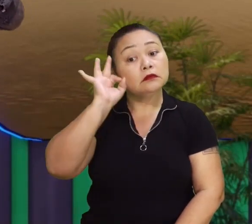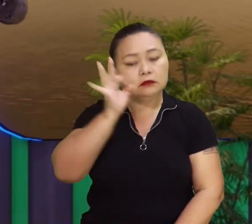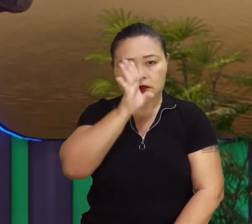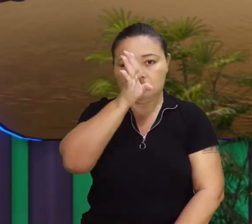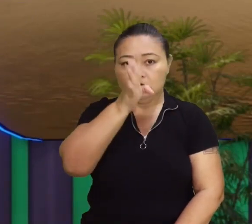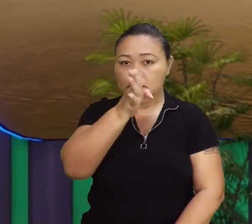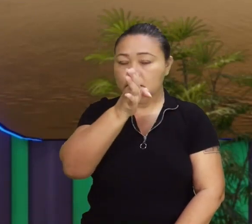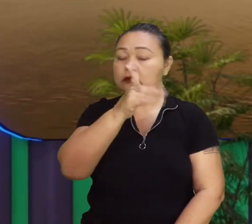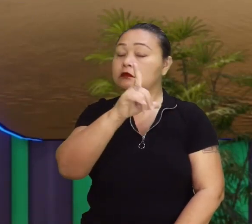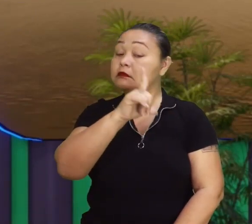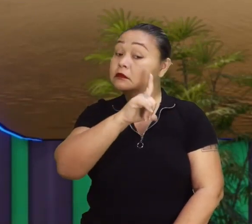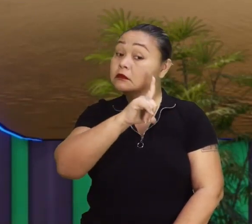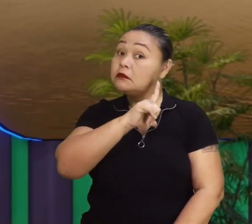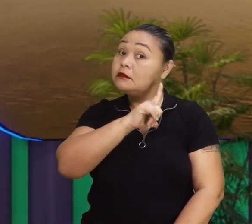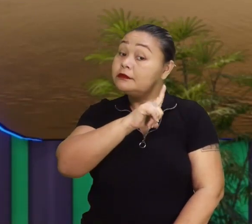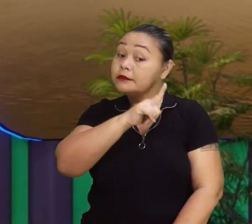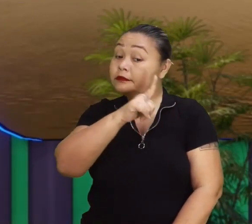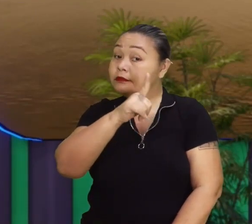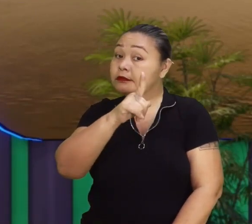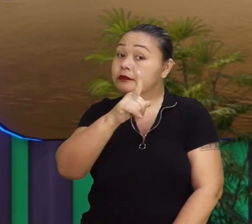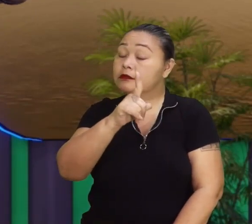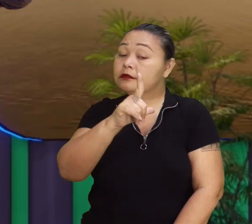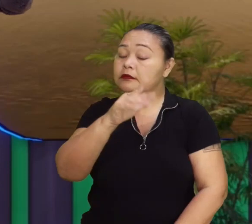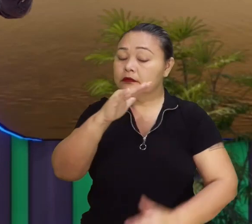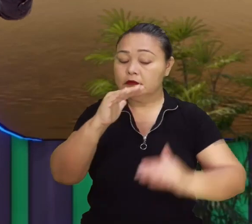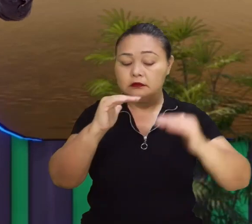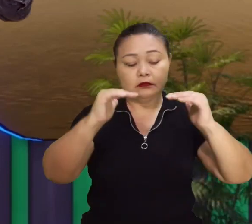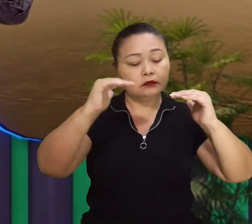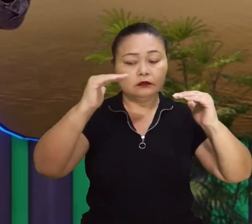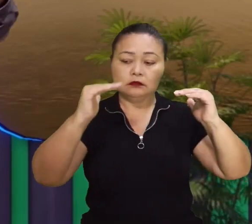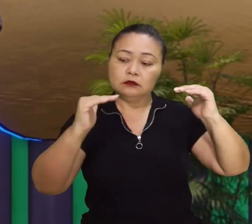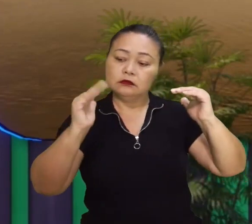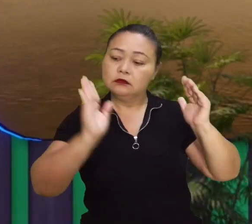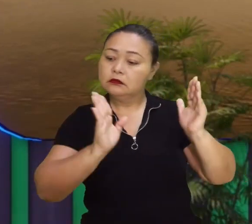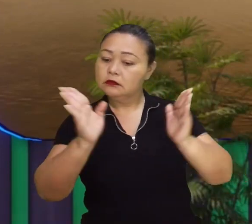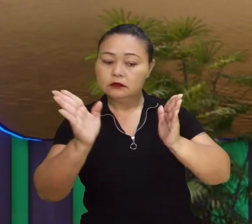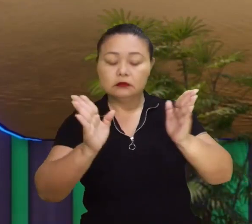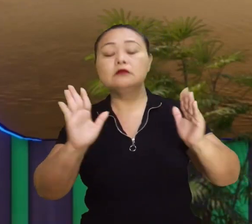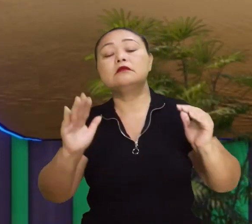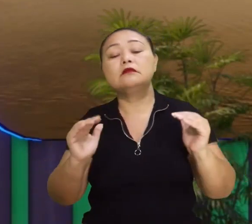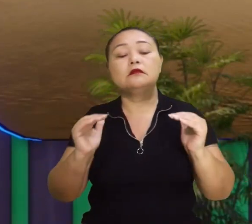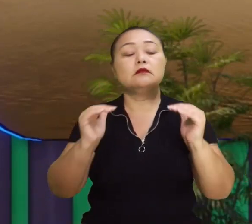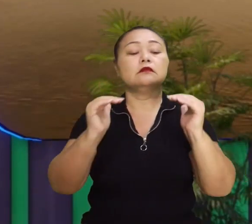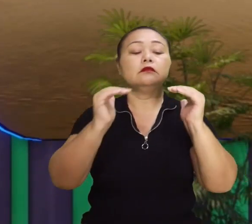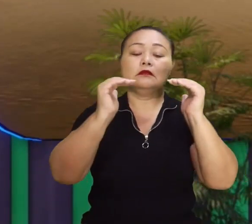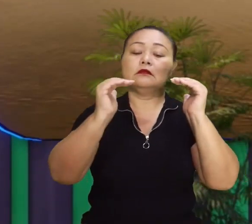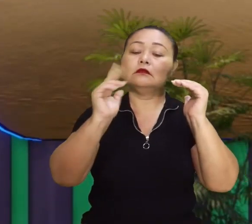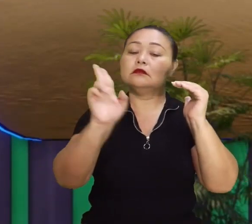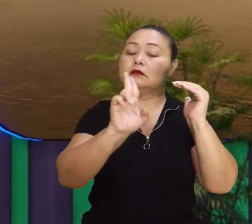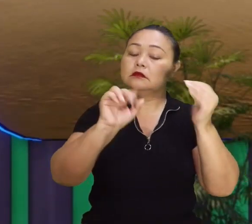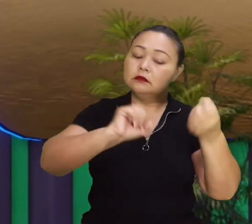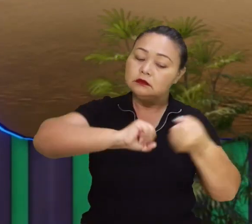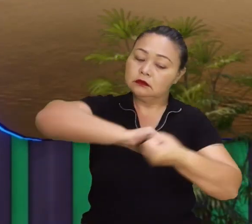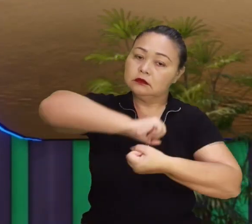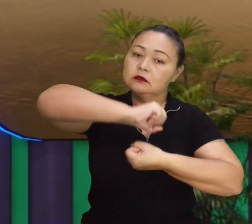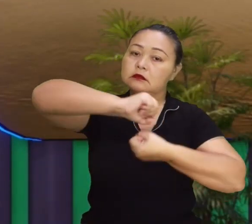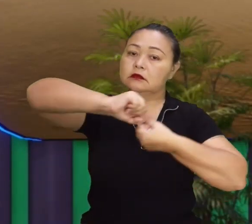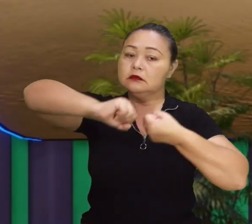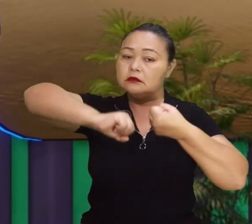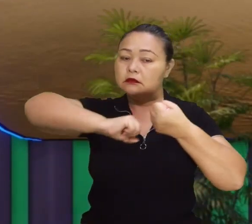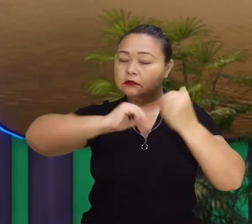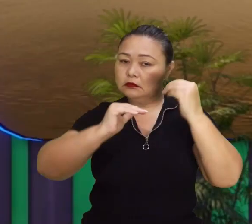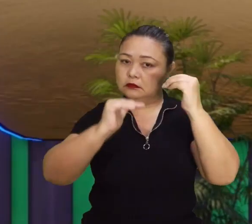adequada, deveríamos ter um equilíbrio chamado sustentabilidade,